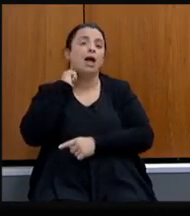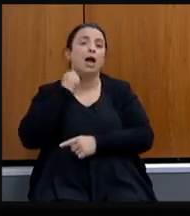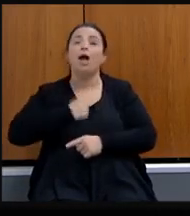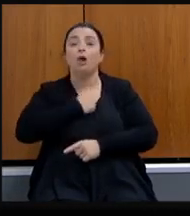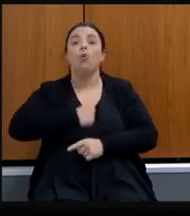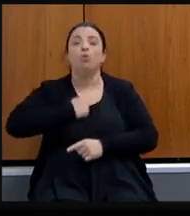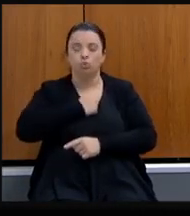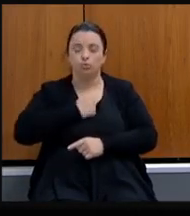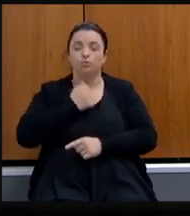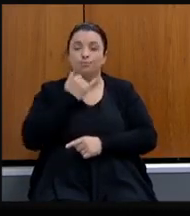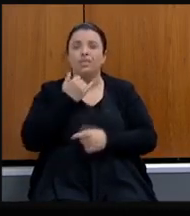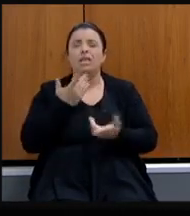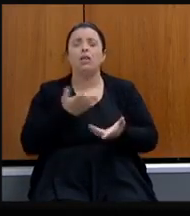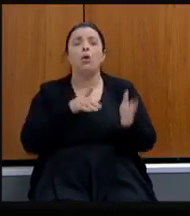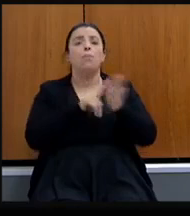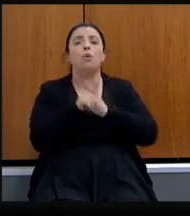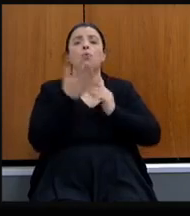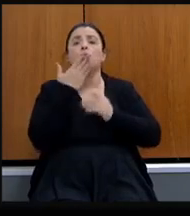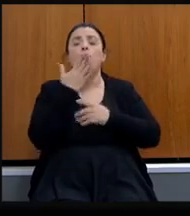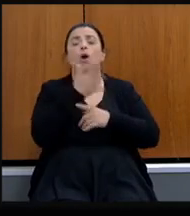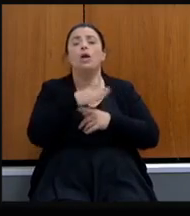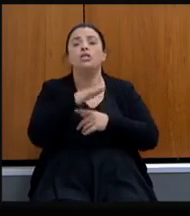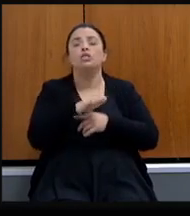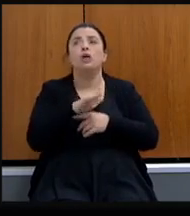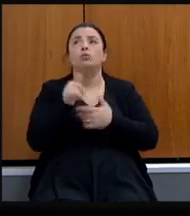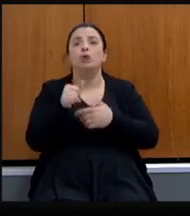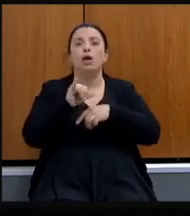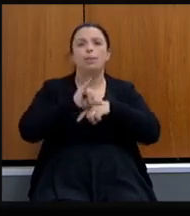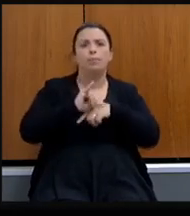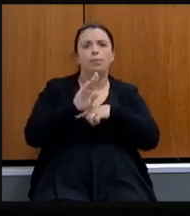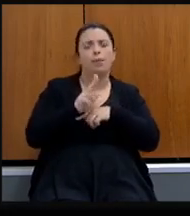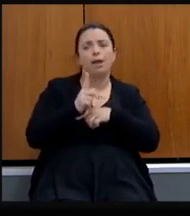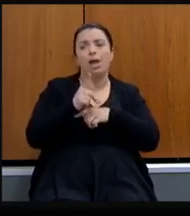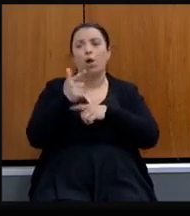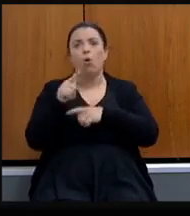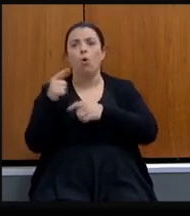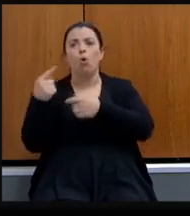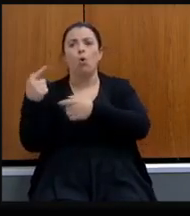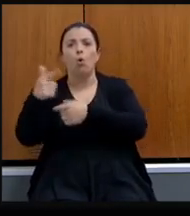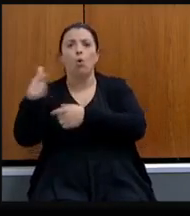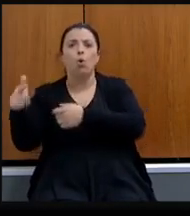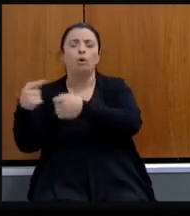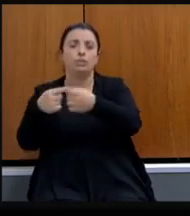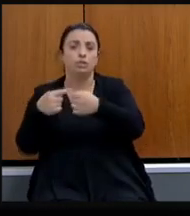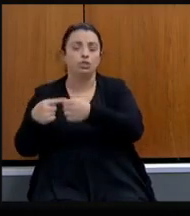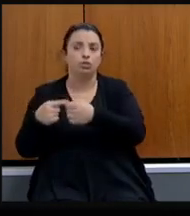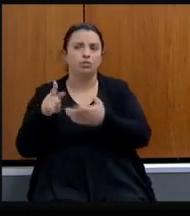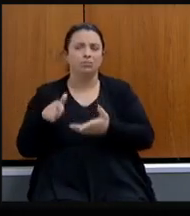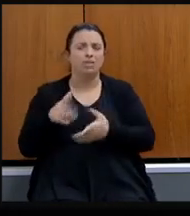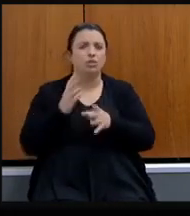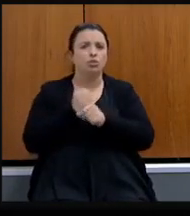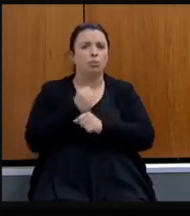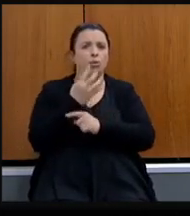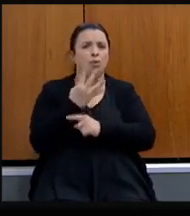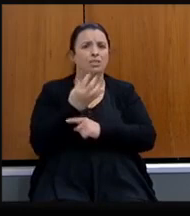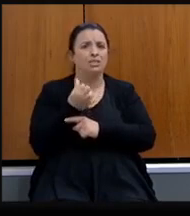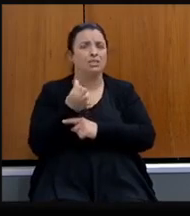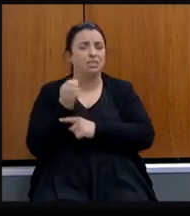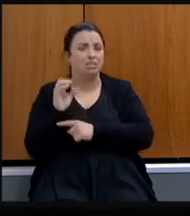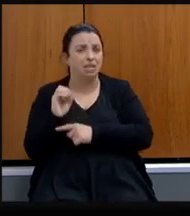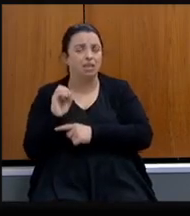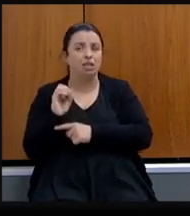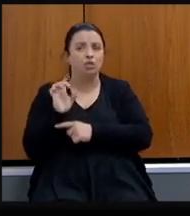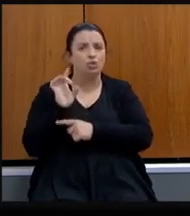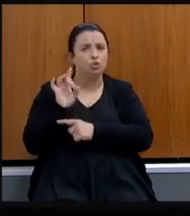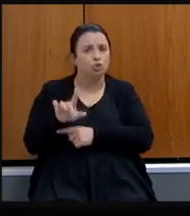regiões de menor em BH será uma região específica propriamente 400 profissionais não é tudo bem